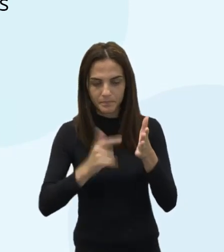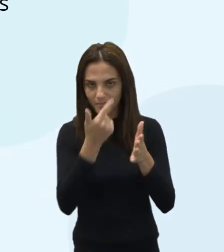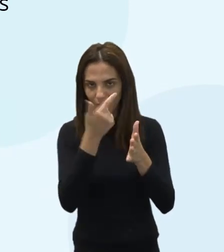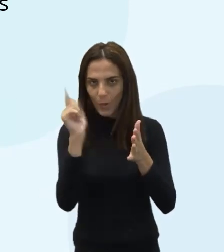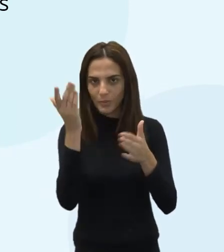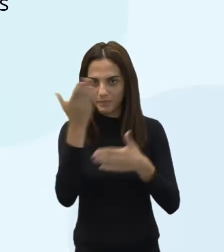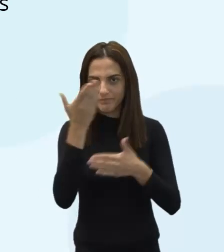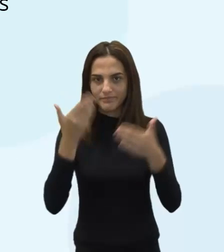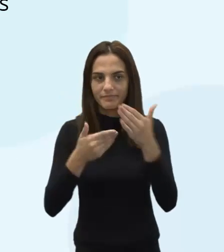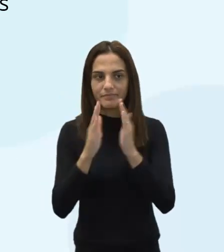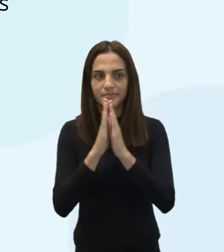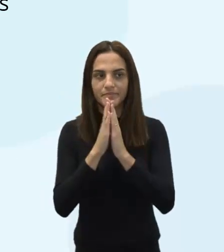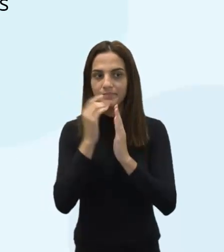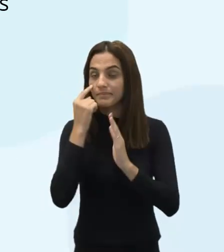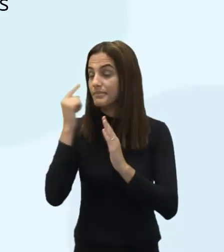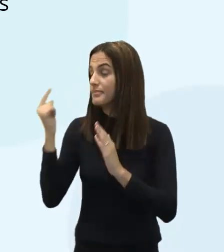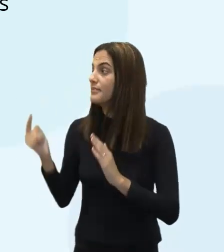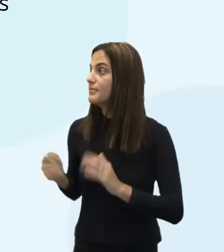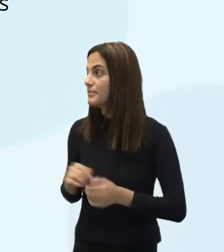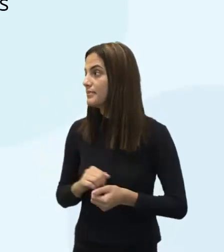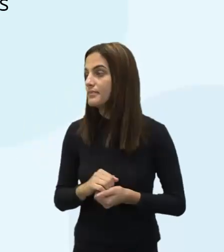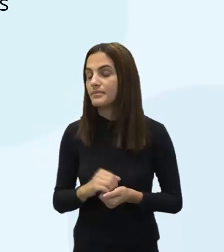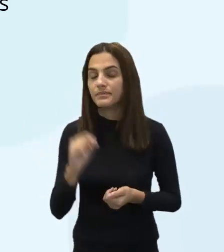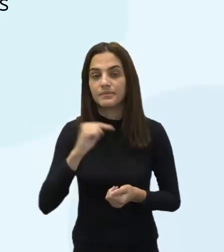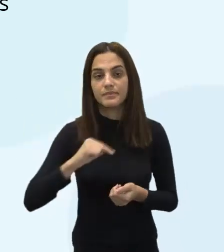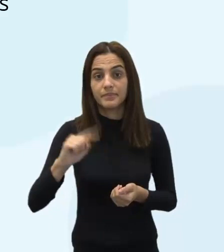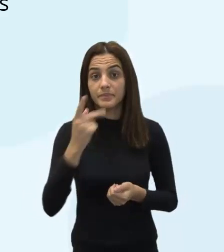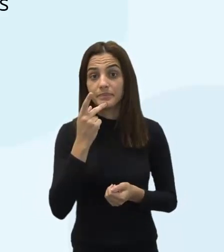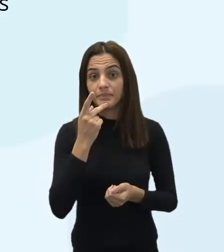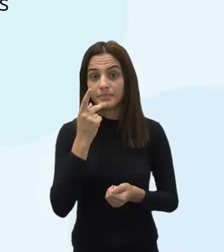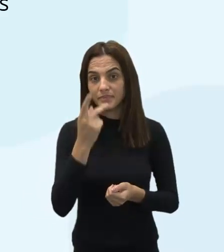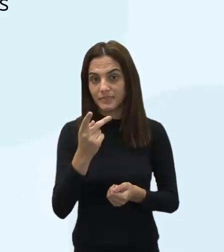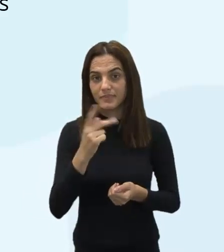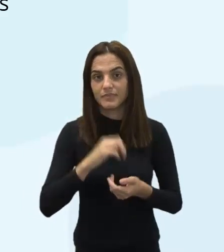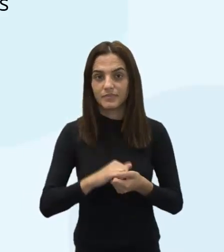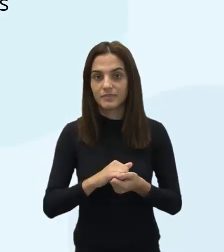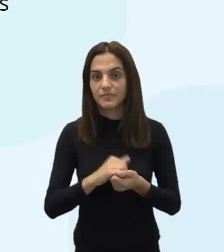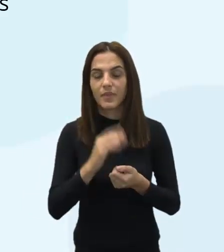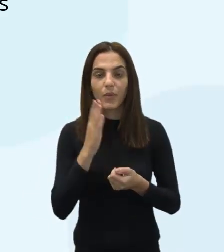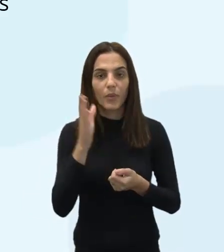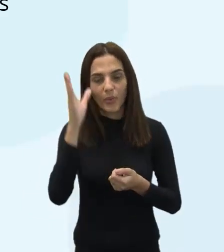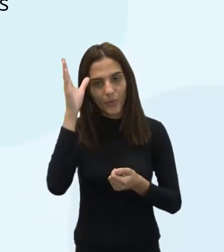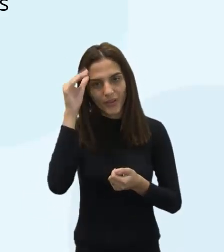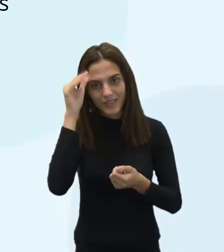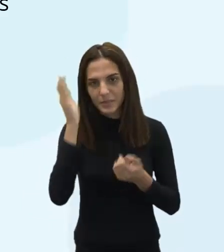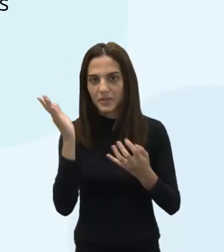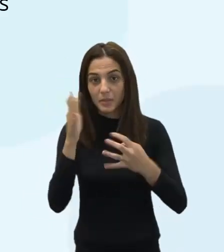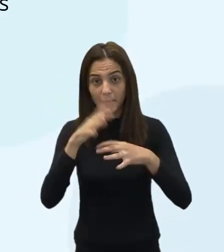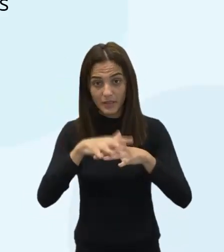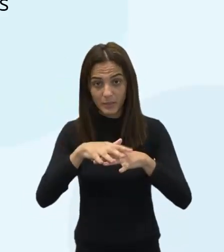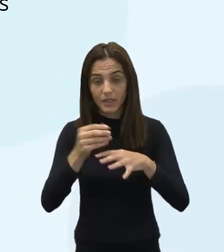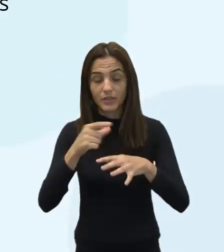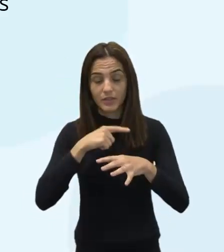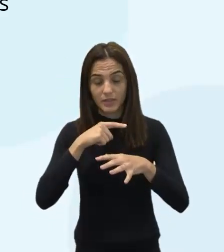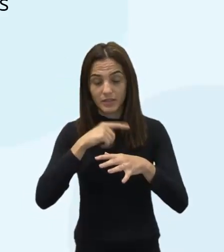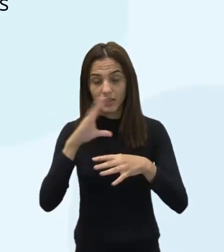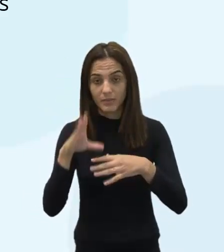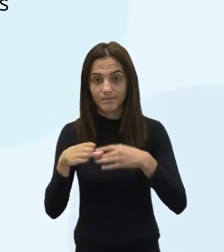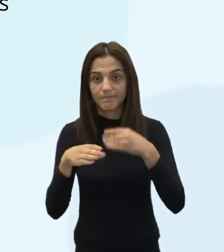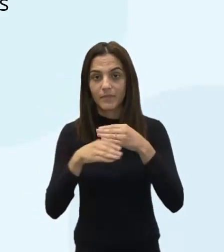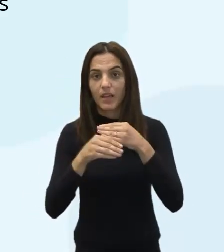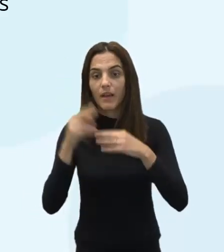por gentileza, a gente vai falar aí que o conhecimento matemático, ele envolve a utilização